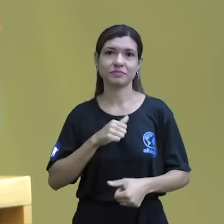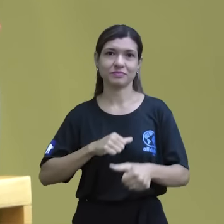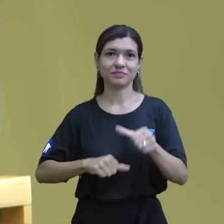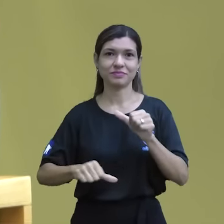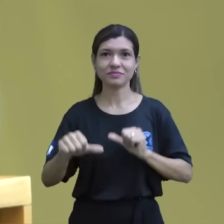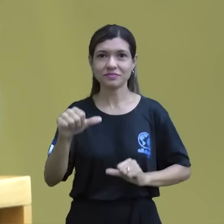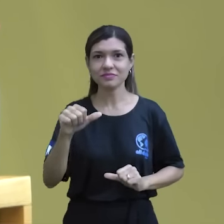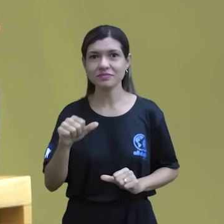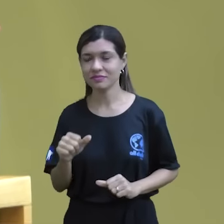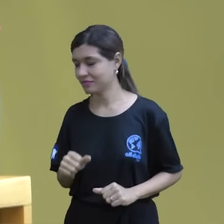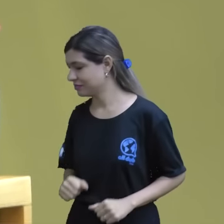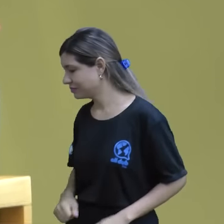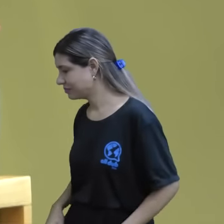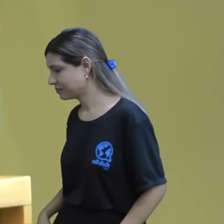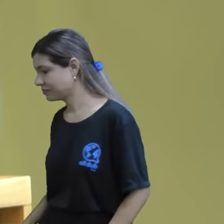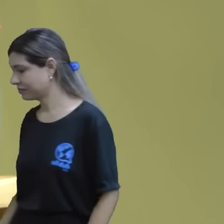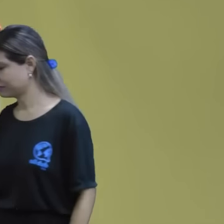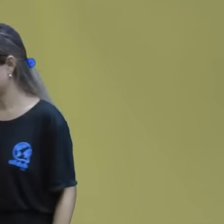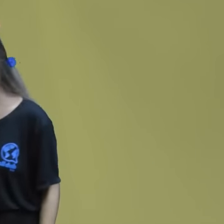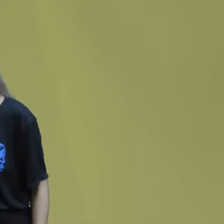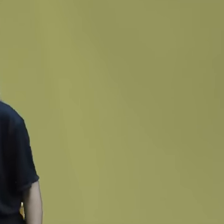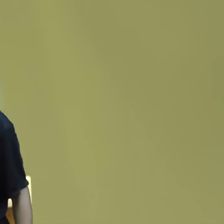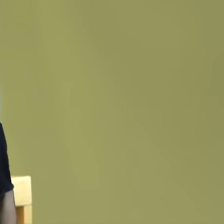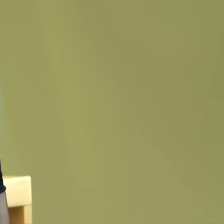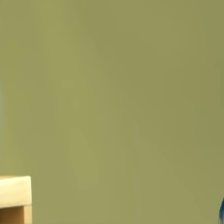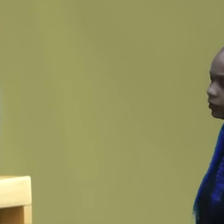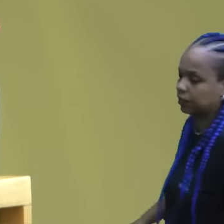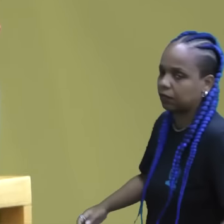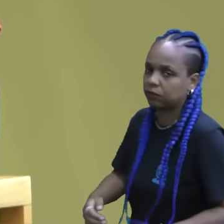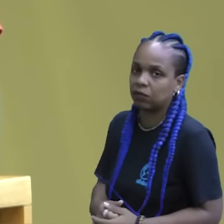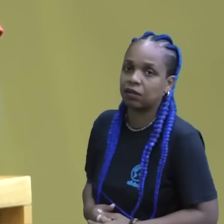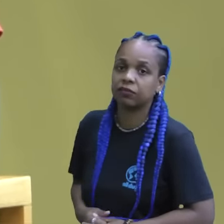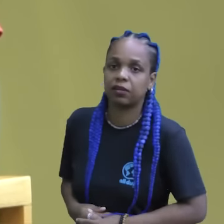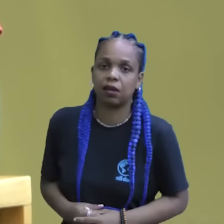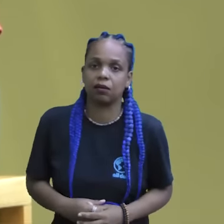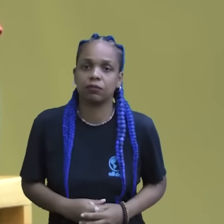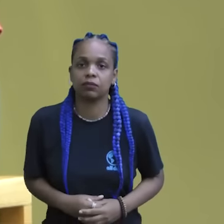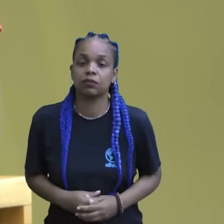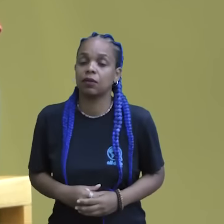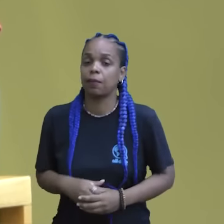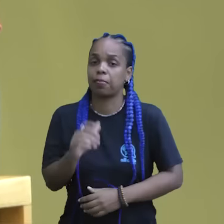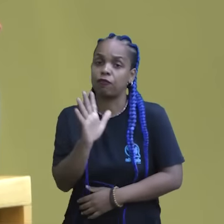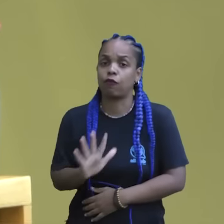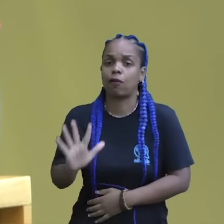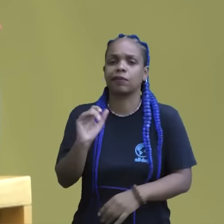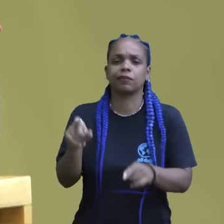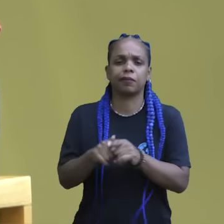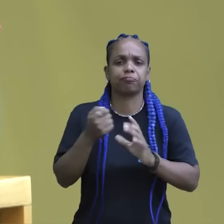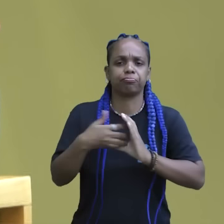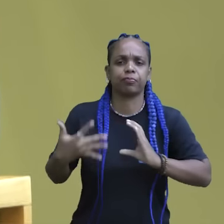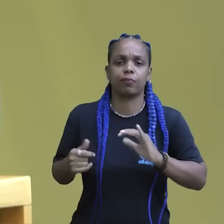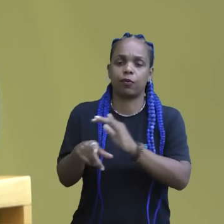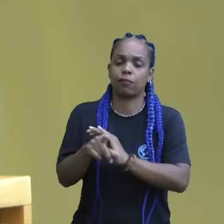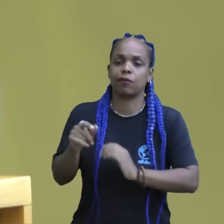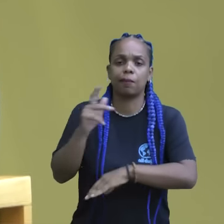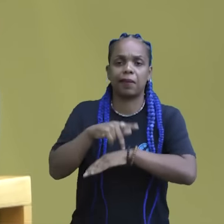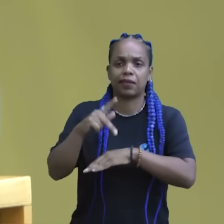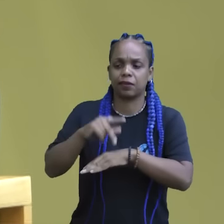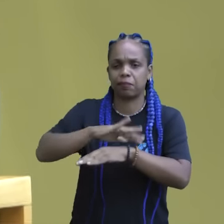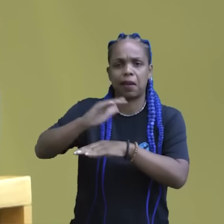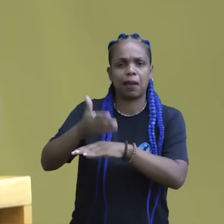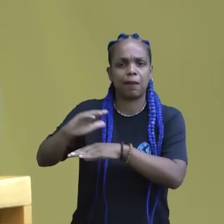forma e o aspecto dos rochedos, a vegetação ou a aridez da região. No Rio de Janeiro, há,